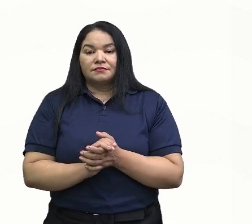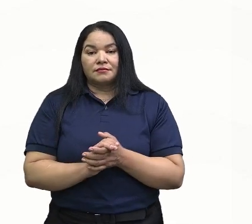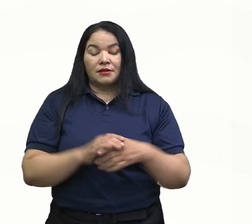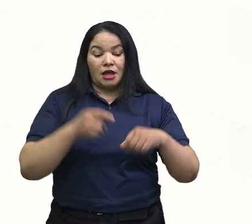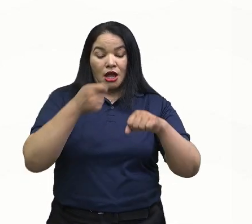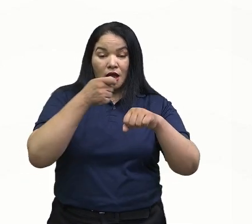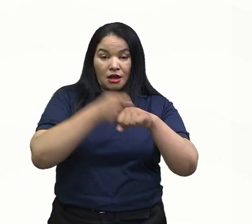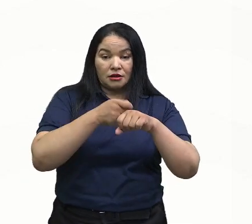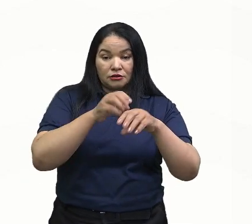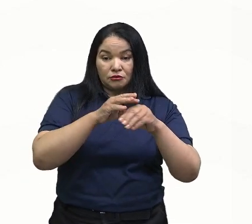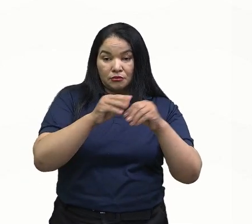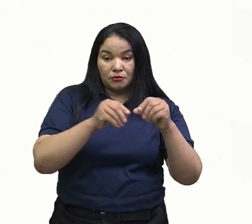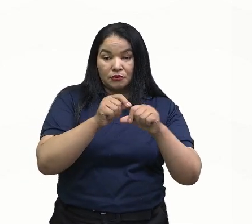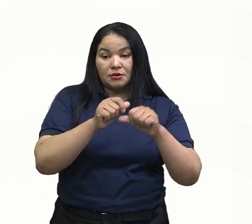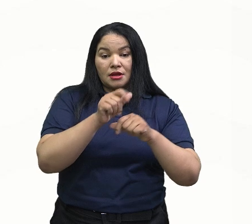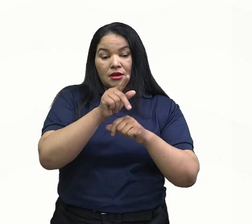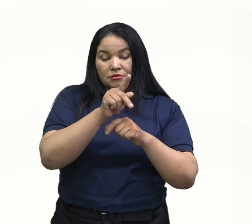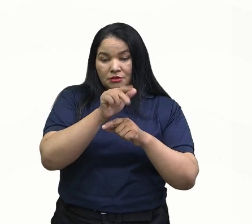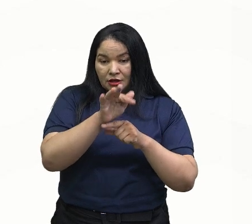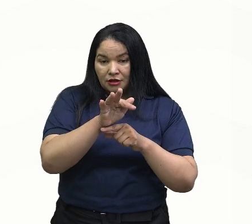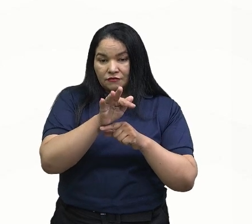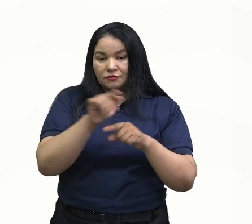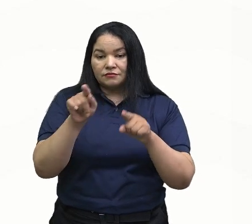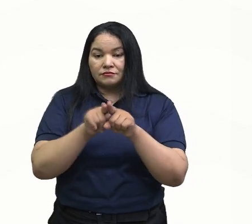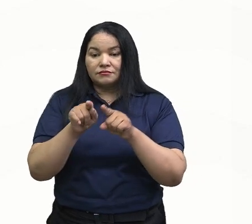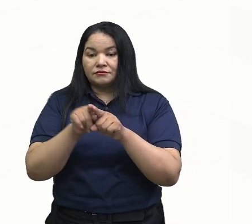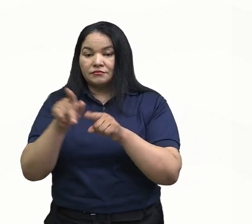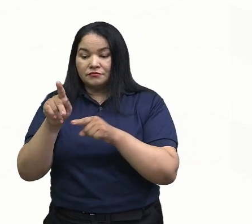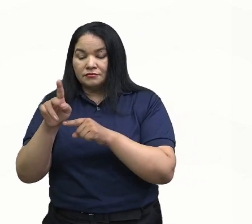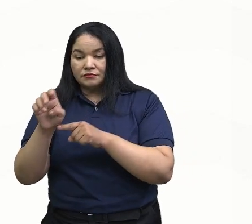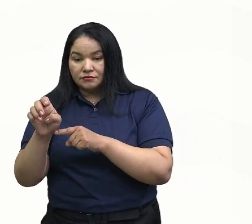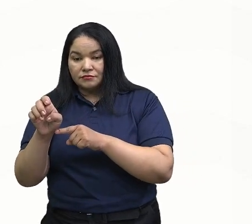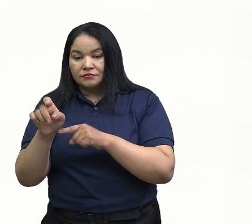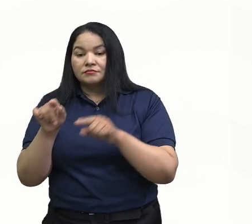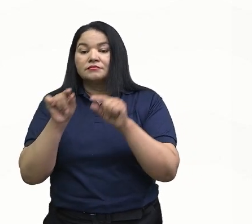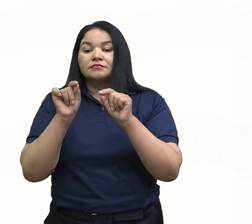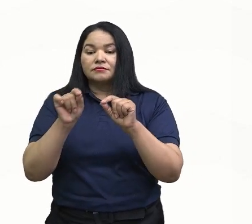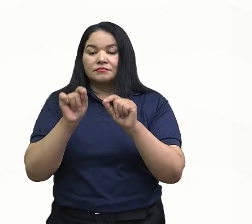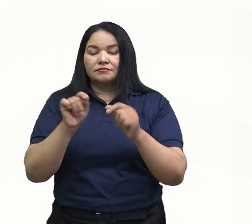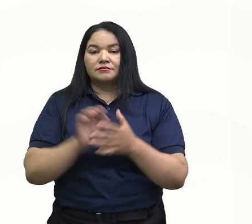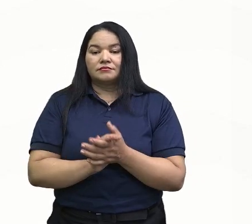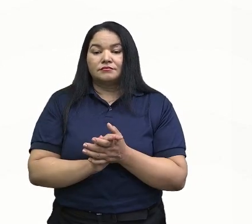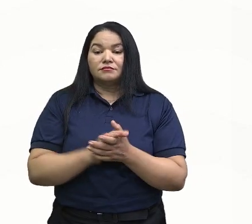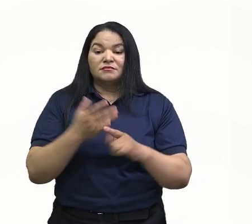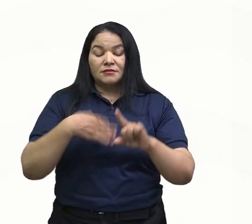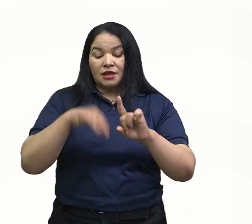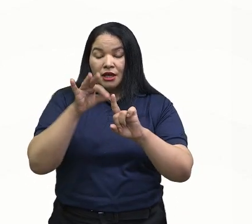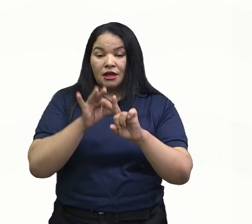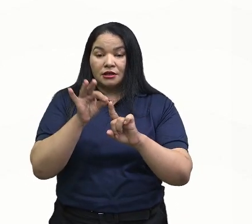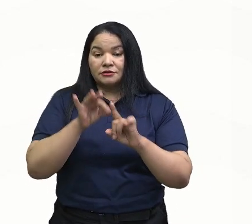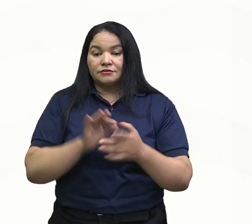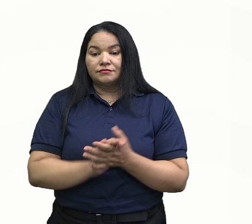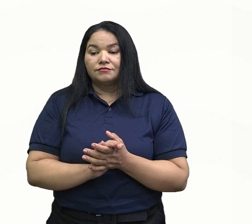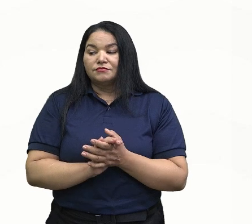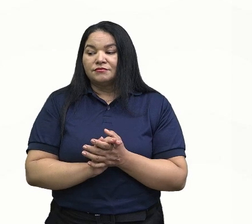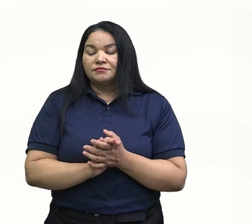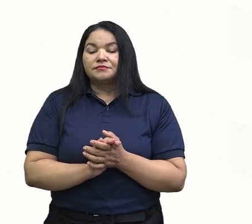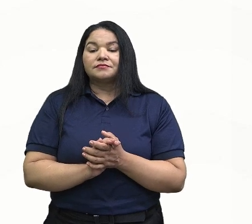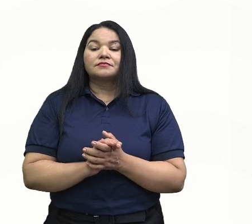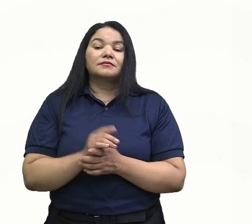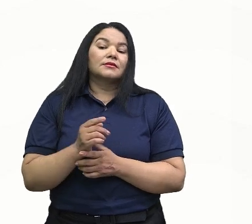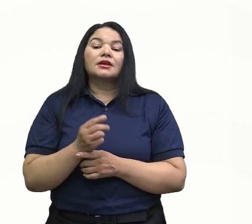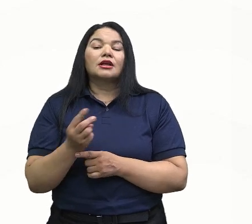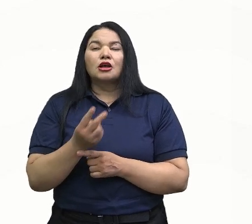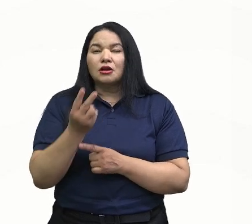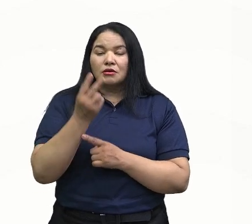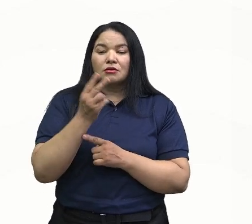deles é a pressão atmosférica. Quanto maior a altitude, menor a pressão. Ah, professor,